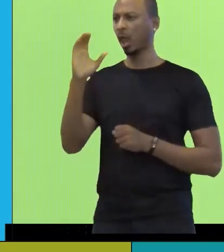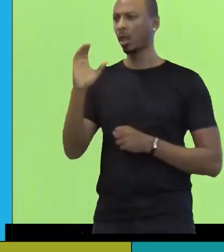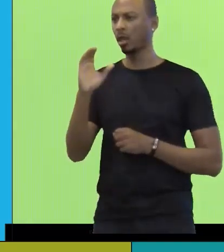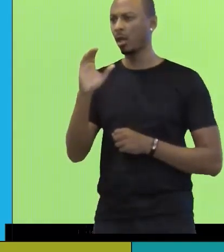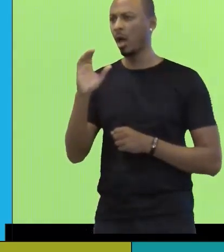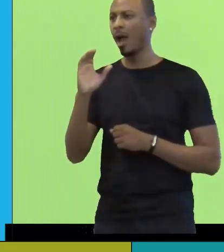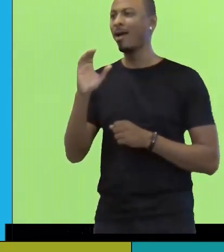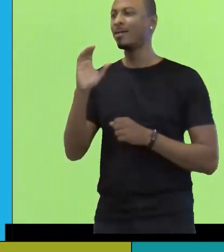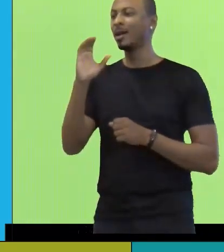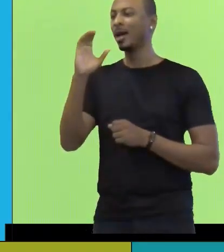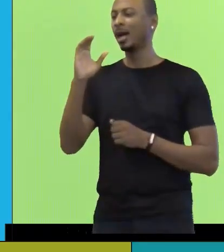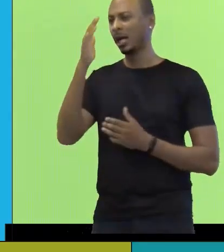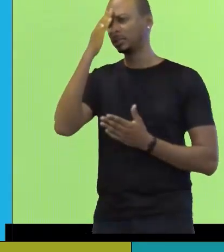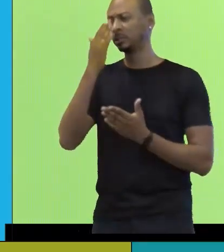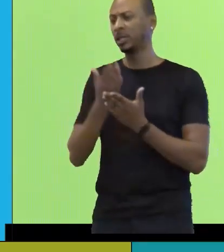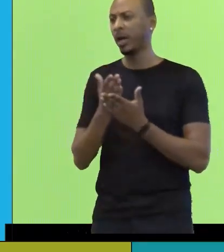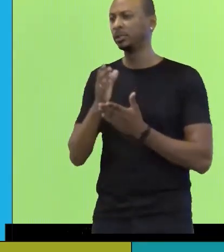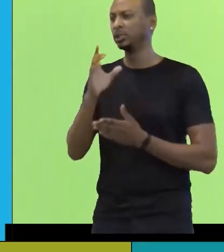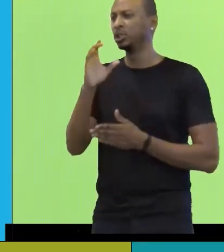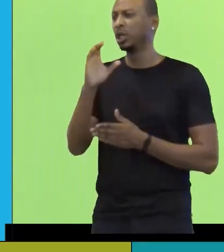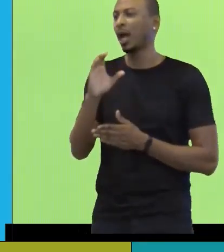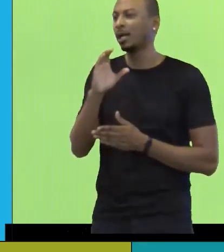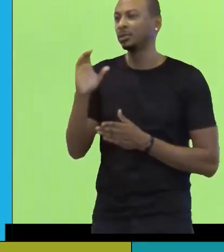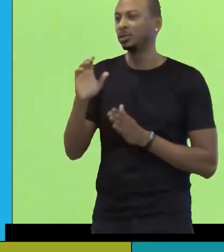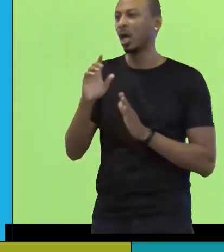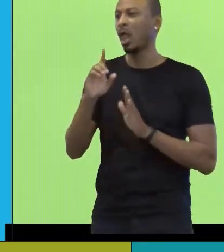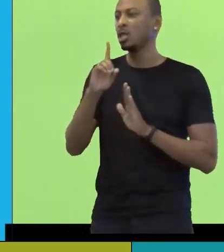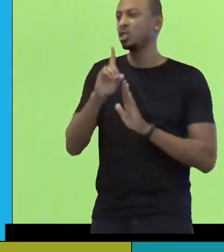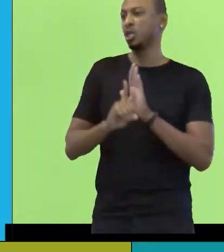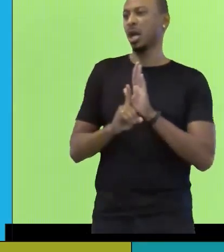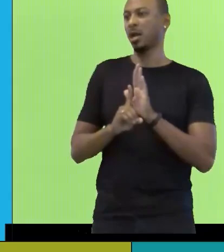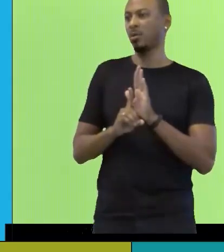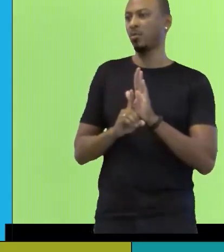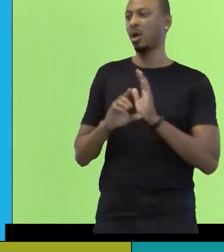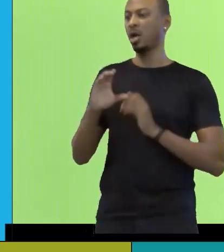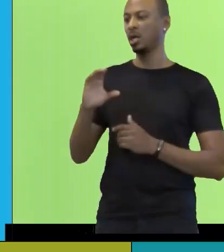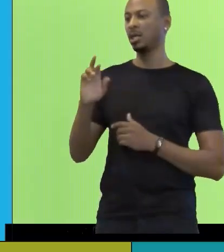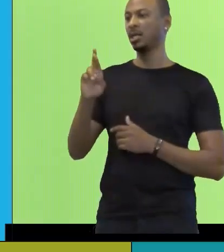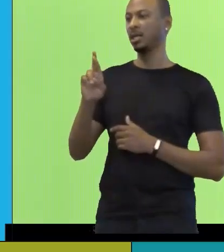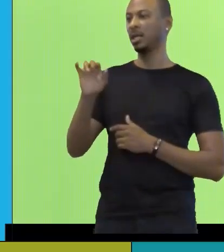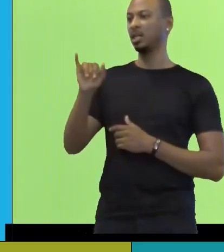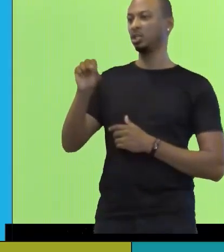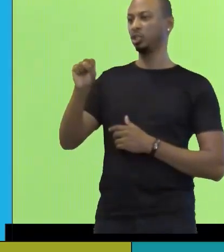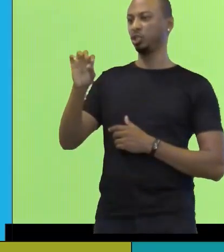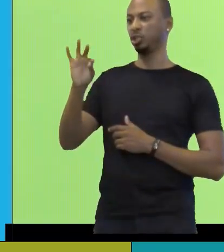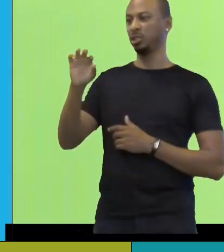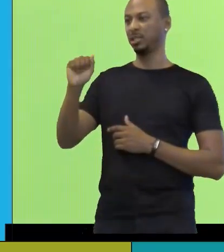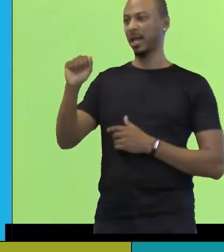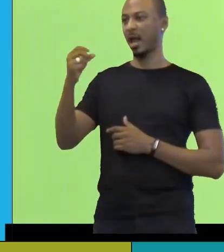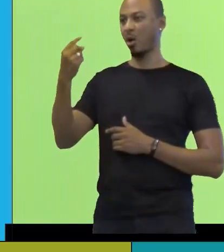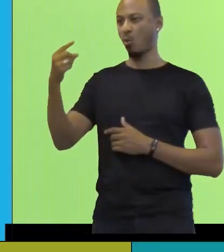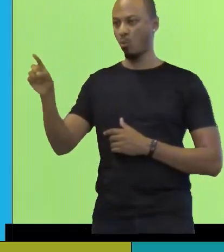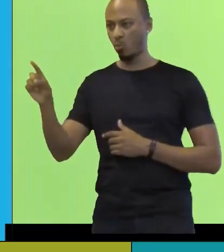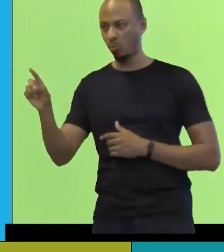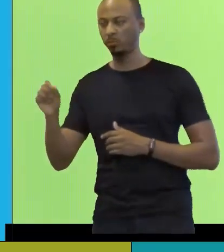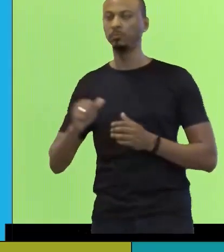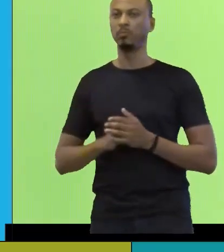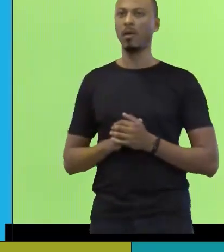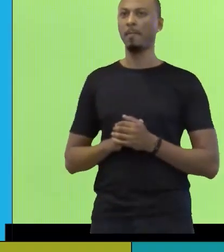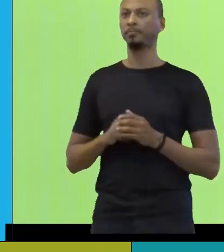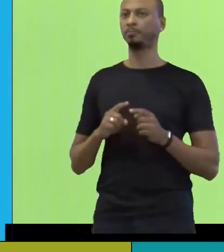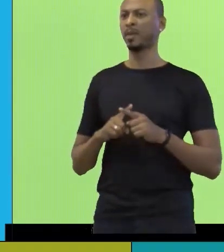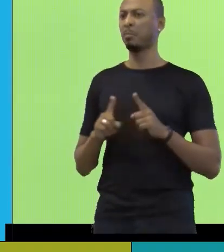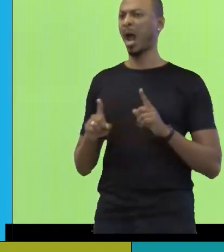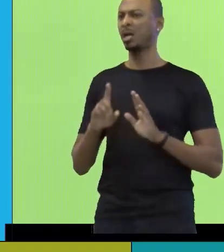não? Tem. Um presidente da república tem direito de ser cristão, mas dizer que ele tem direito de